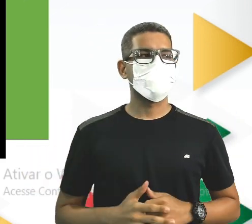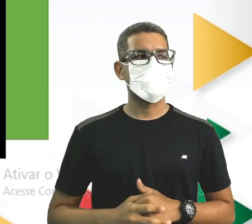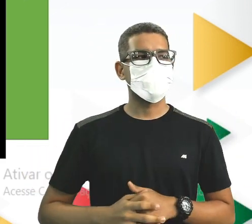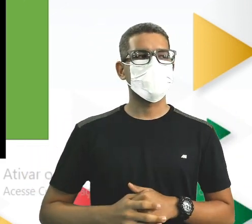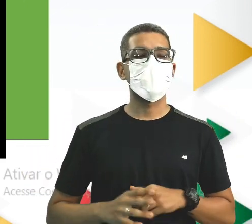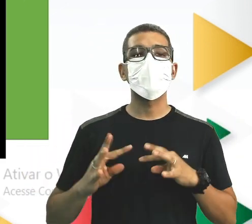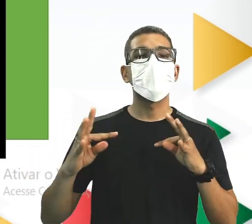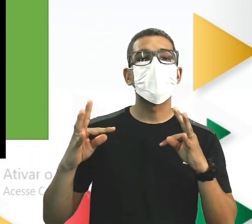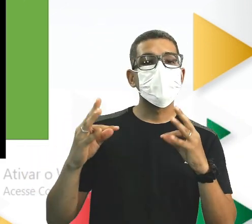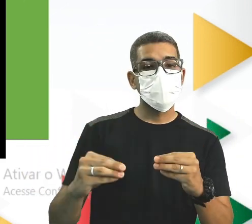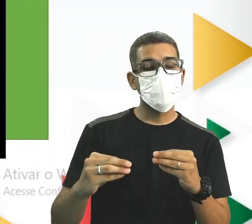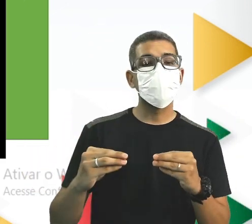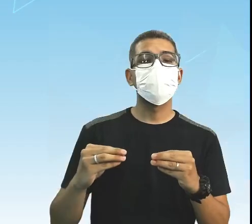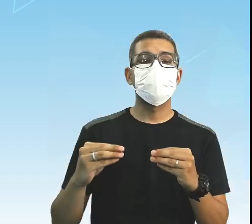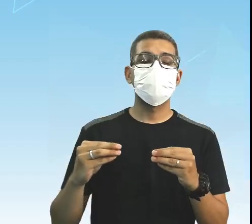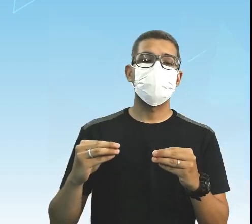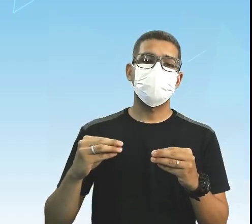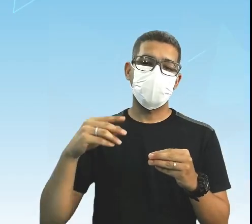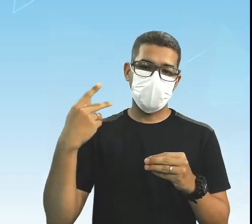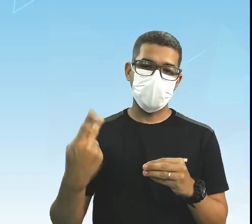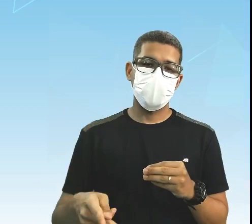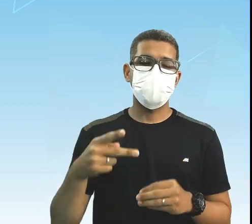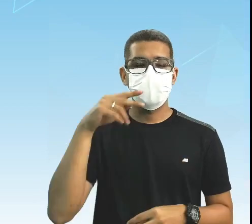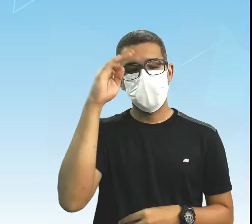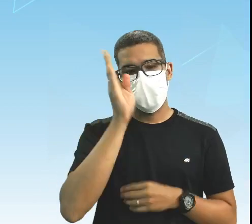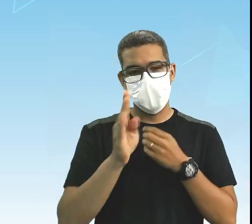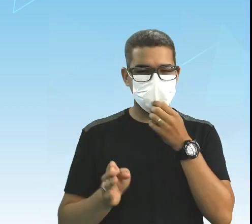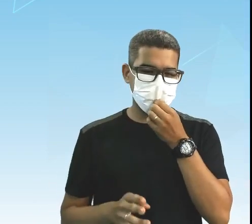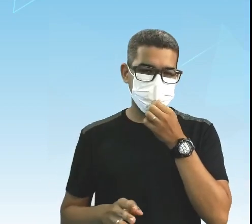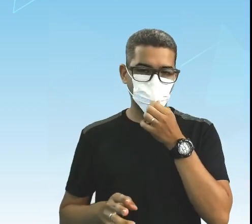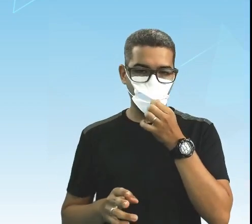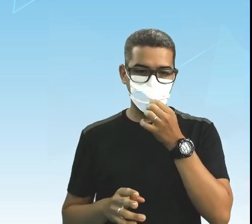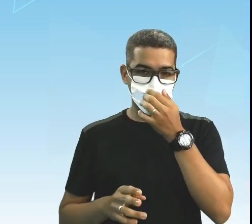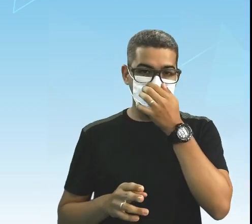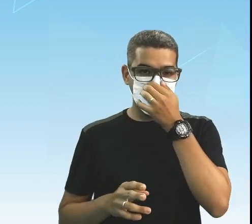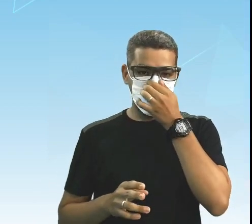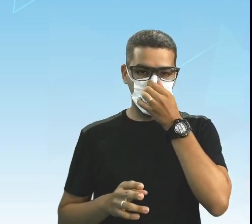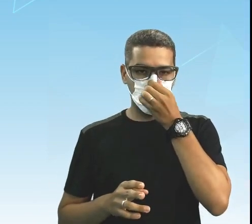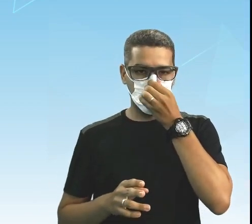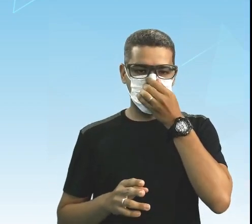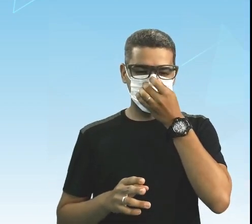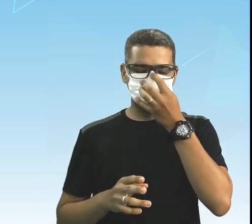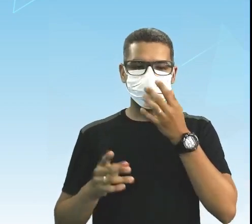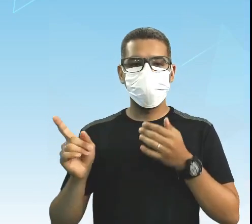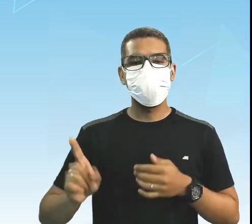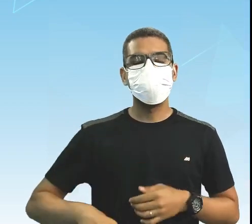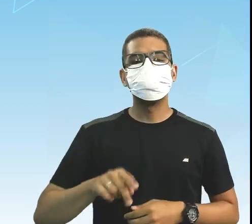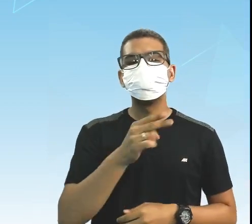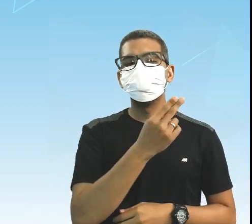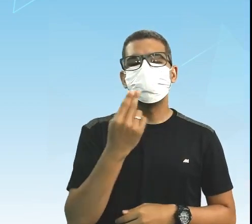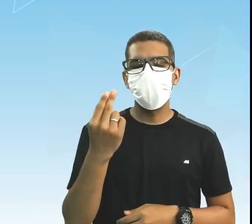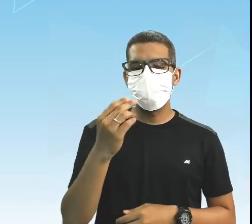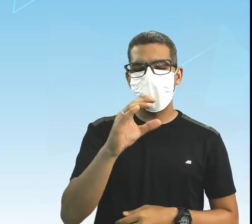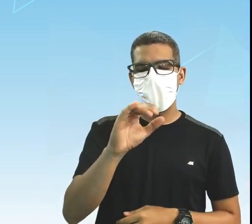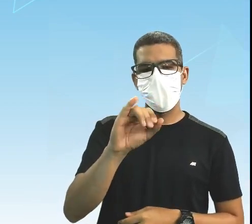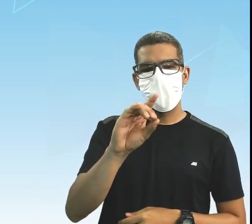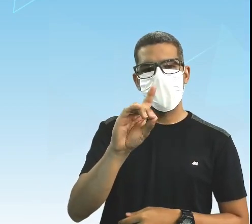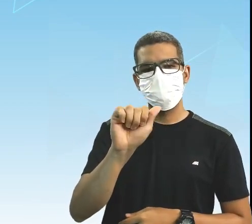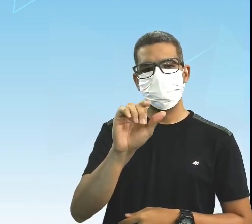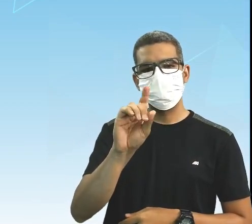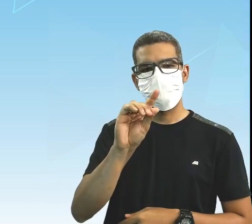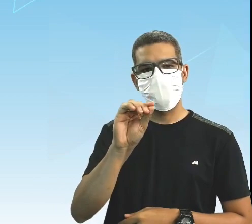que todos nós somos brasileiros, somos chamados cidadãos e que temos direitos